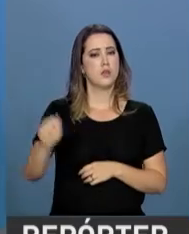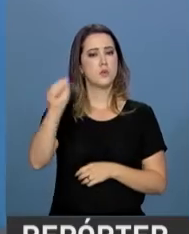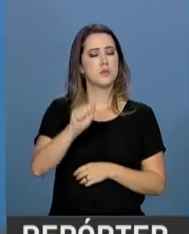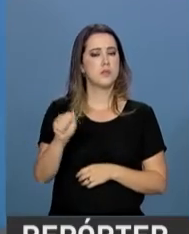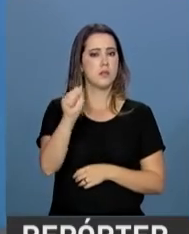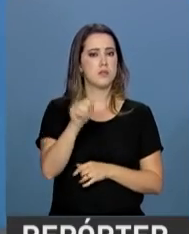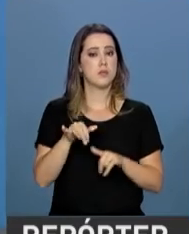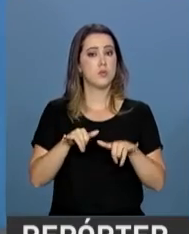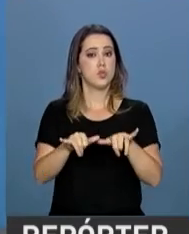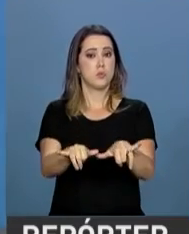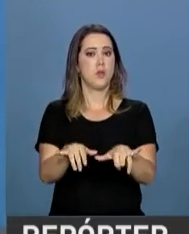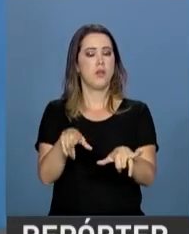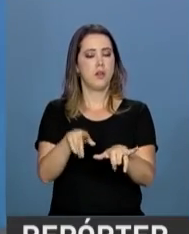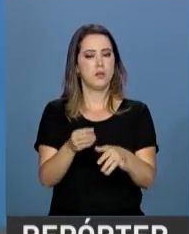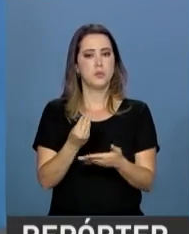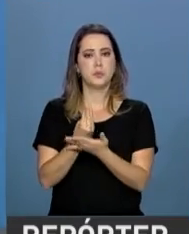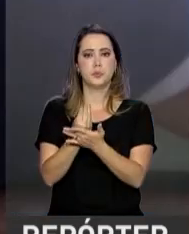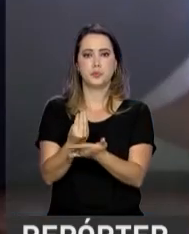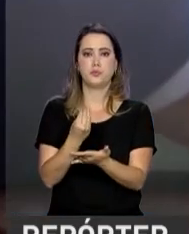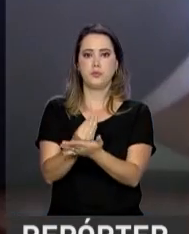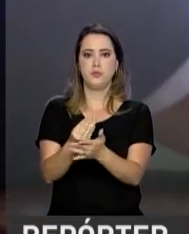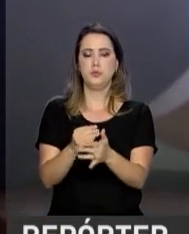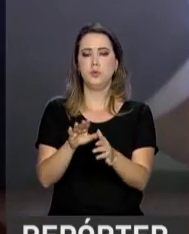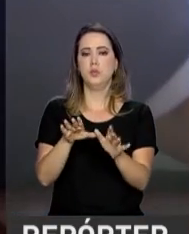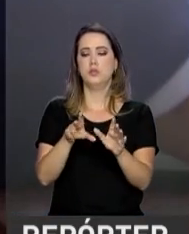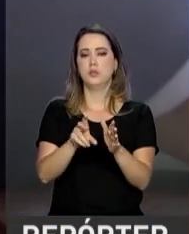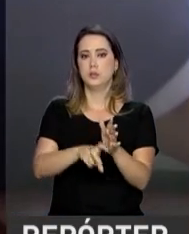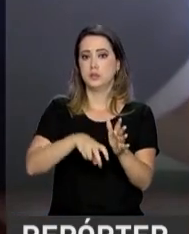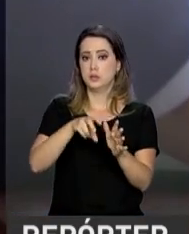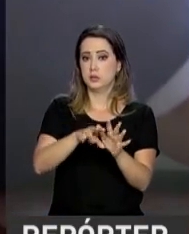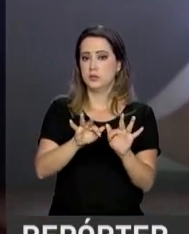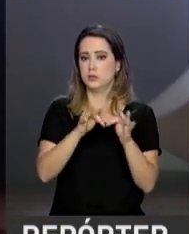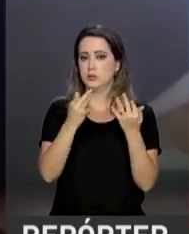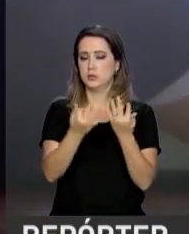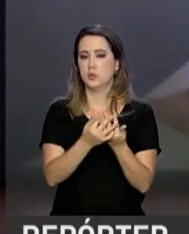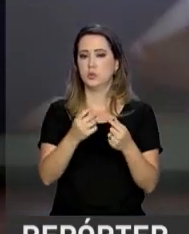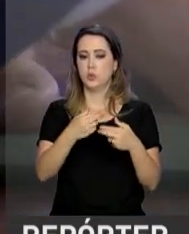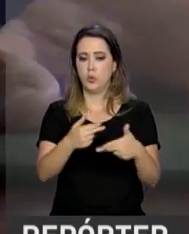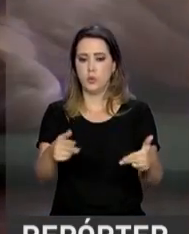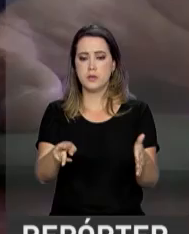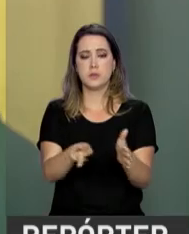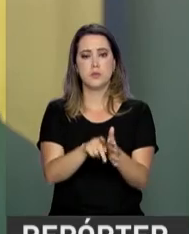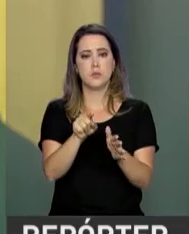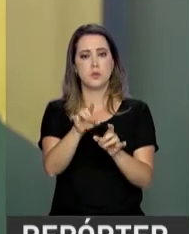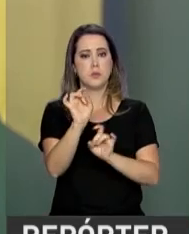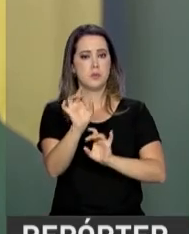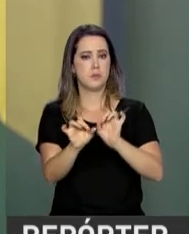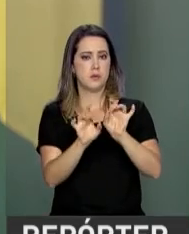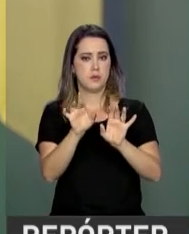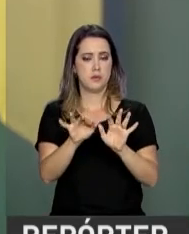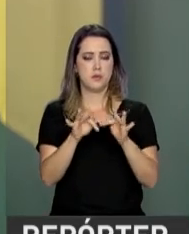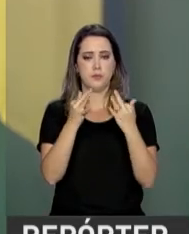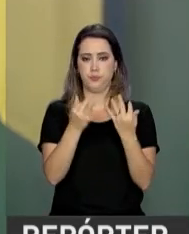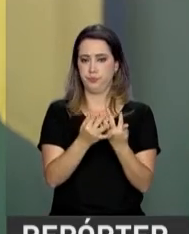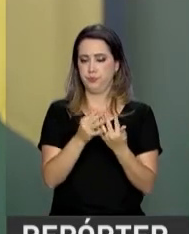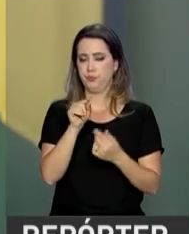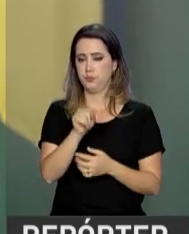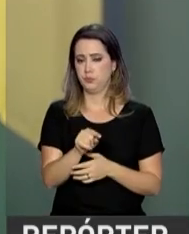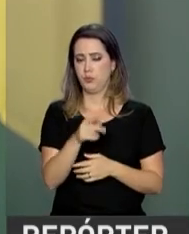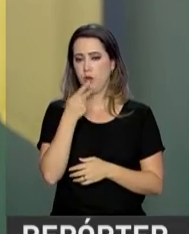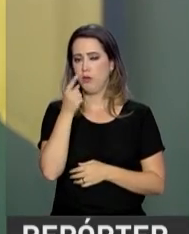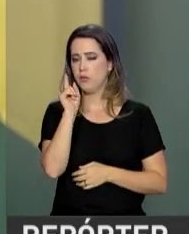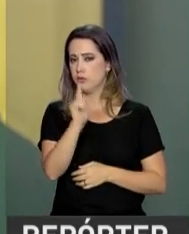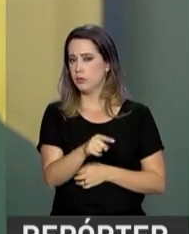para ofertar produtos da agricultura familiar em gôndolas exclusivas o presidente michel temer defendeu